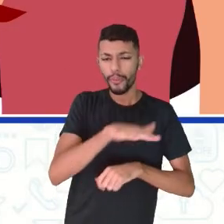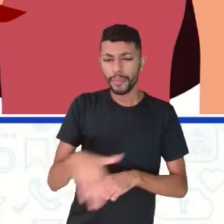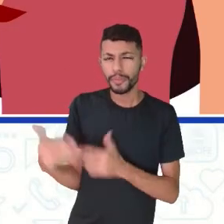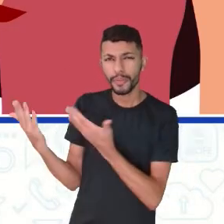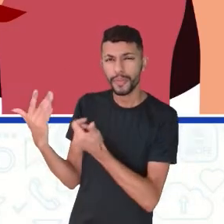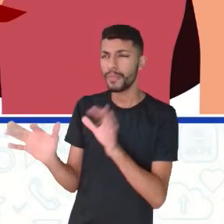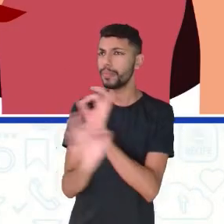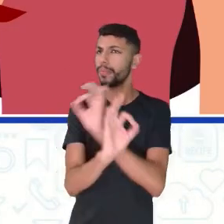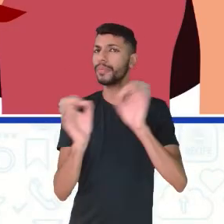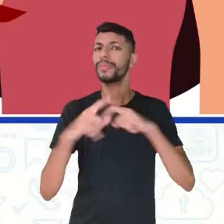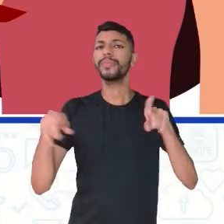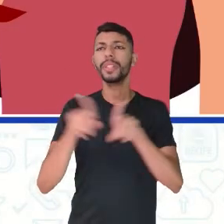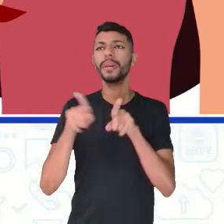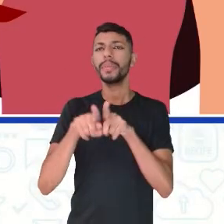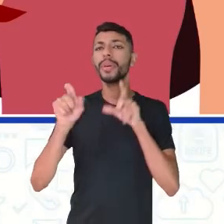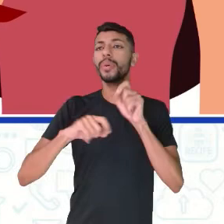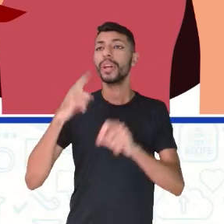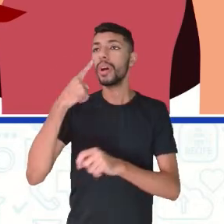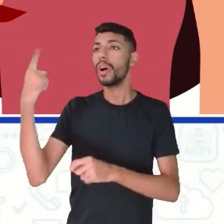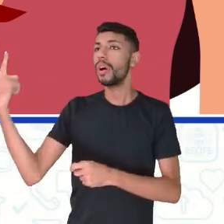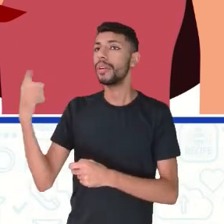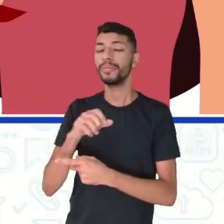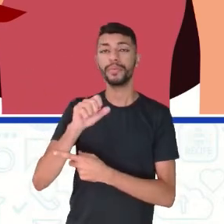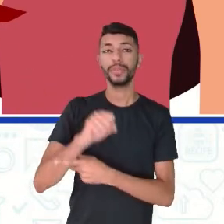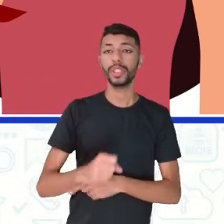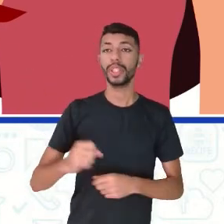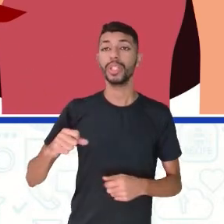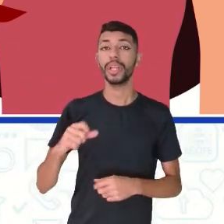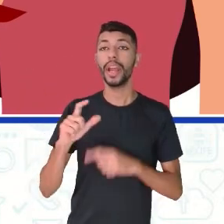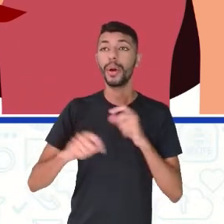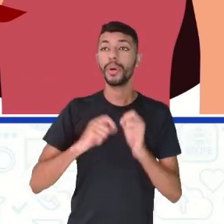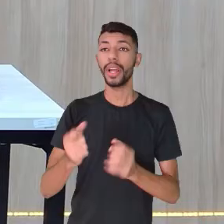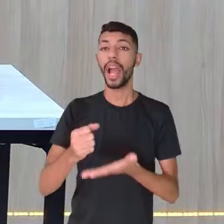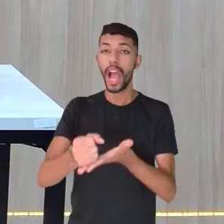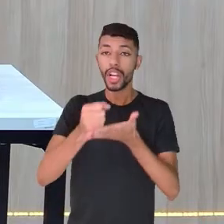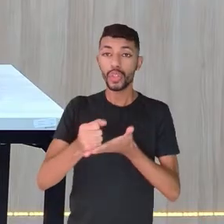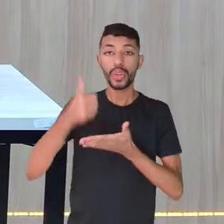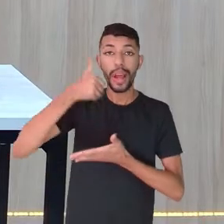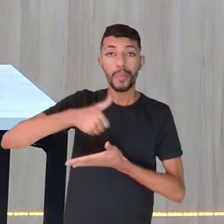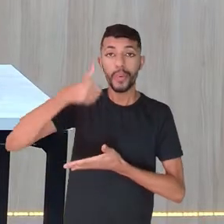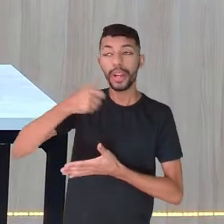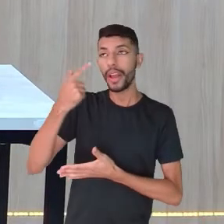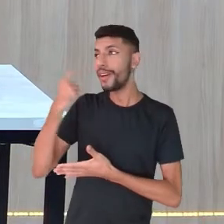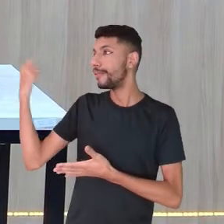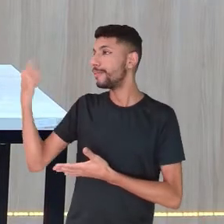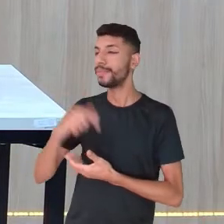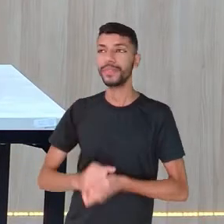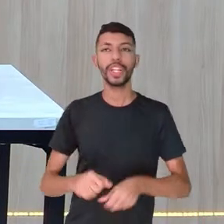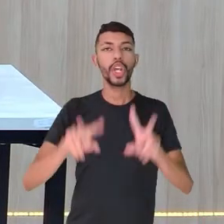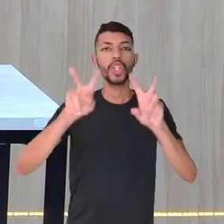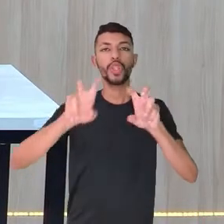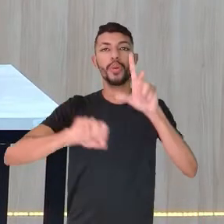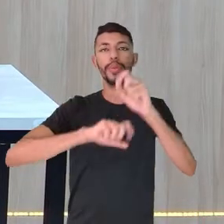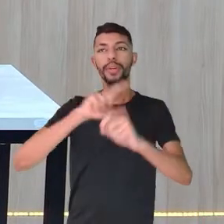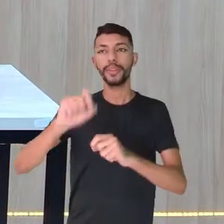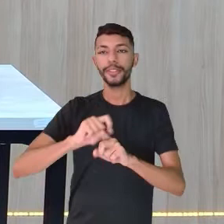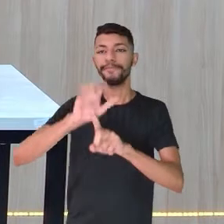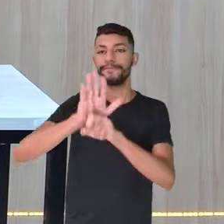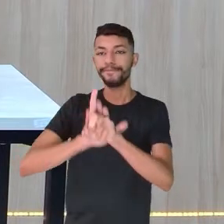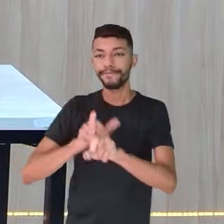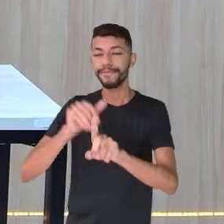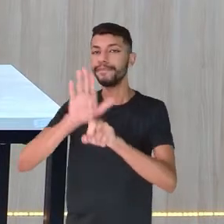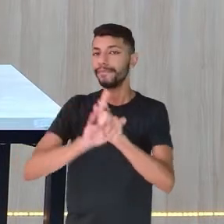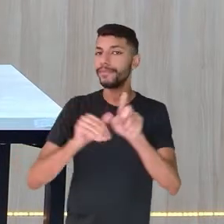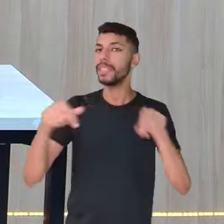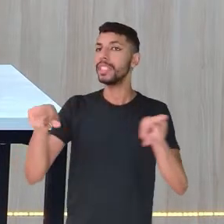do adolescente, eu estou trazendo aí a questão do SOS Mulher. Então, mais uma vez, a gente está falando do abuso e também trazendo